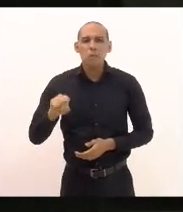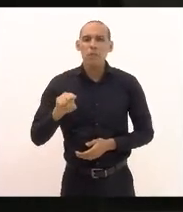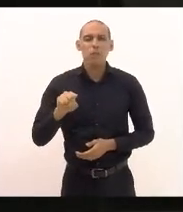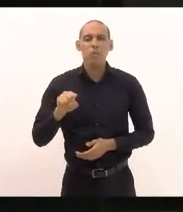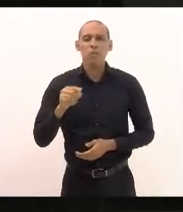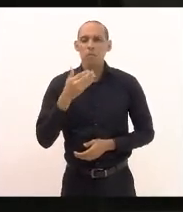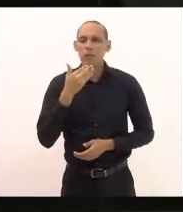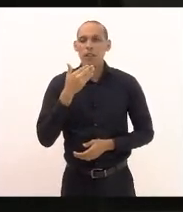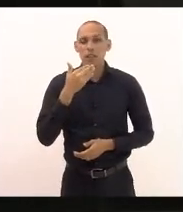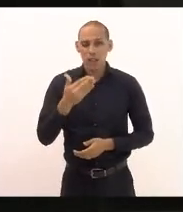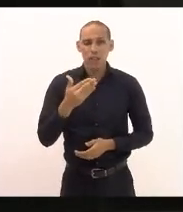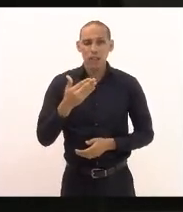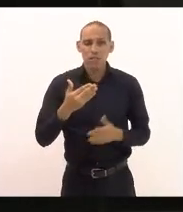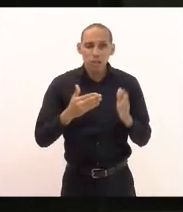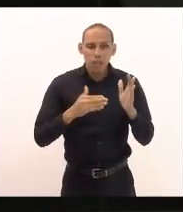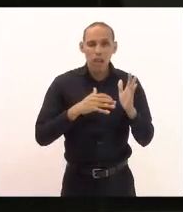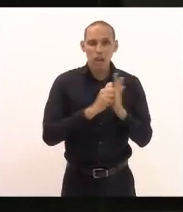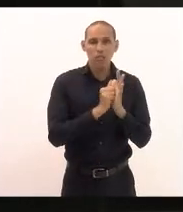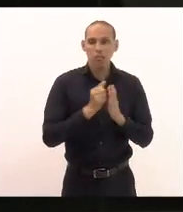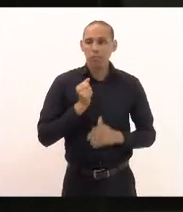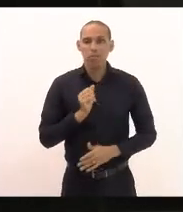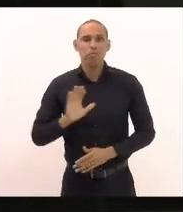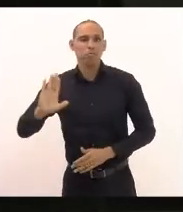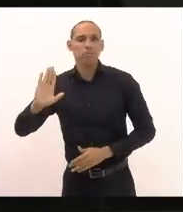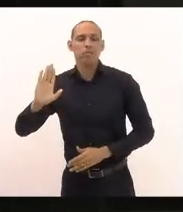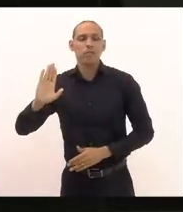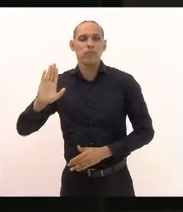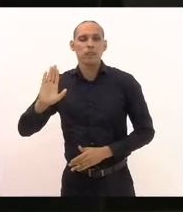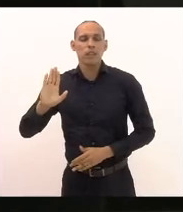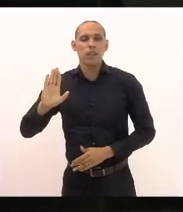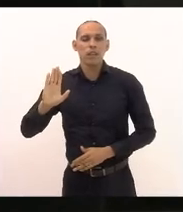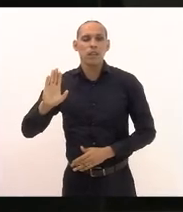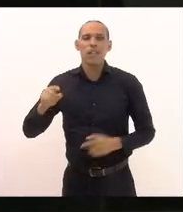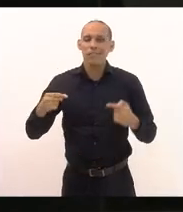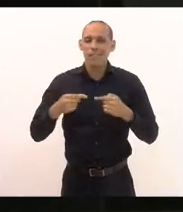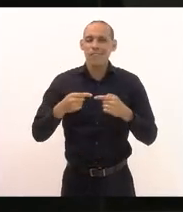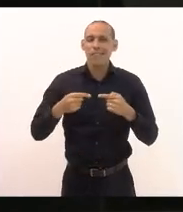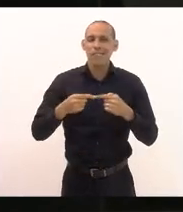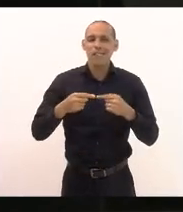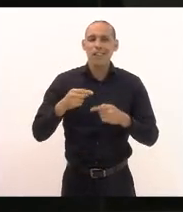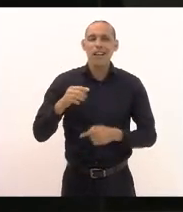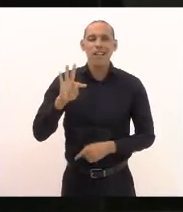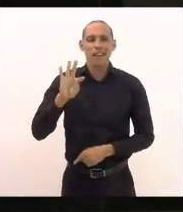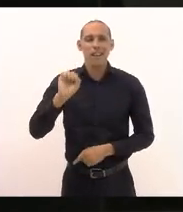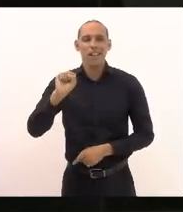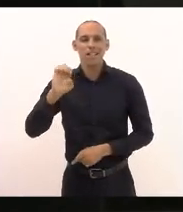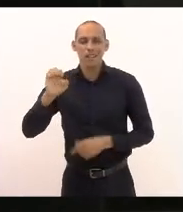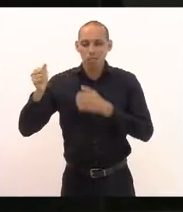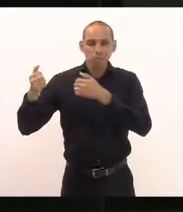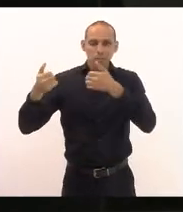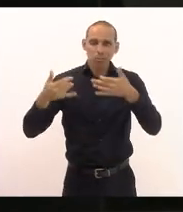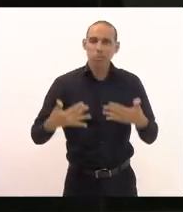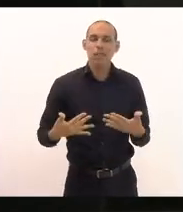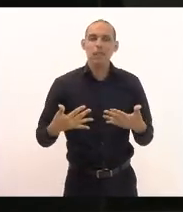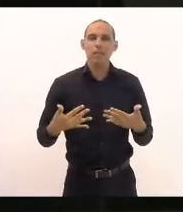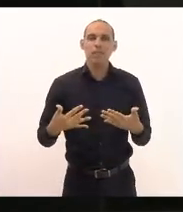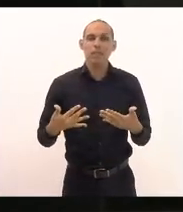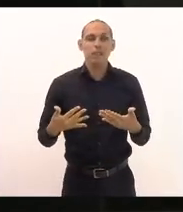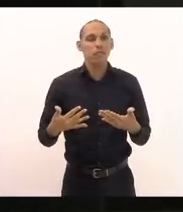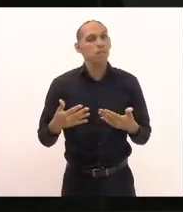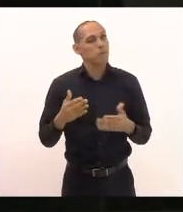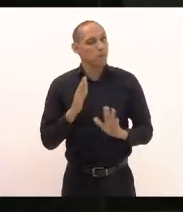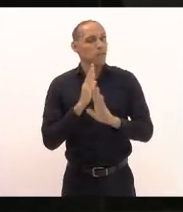pedidos de registro de candidatura, segundo o Tribunal Superior Eleitoral. Já,